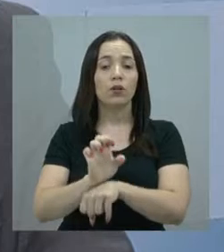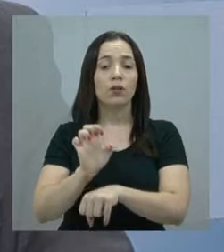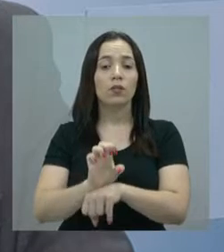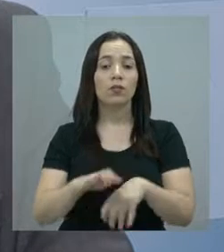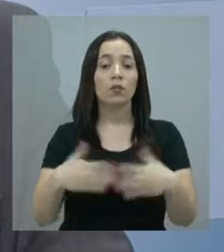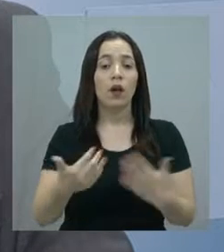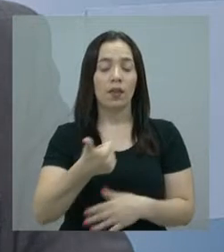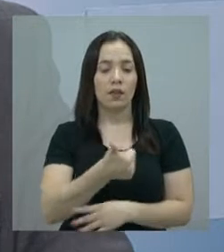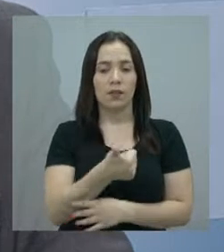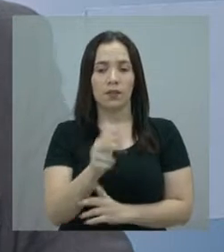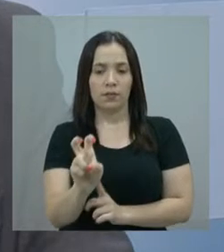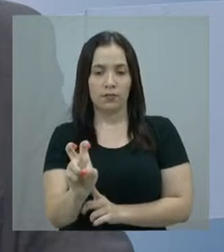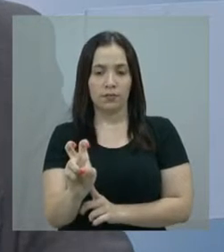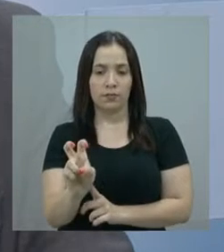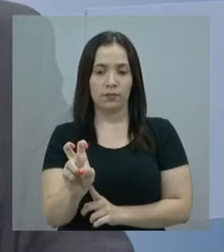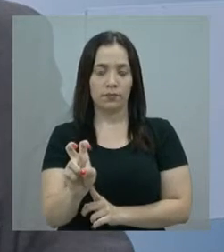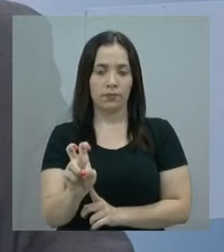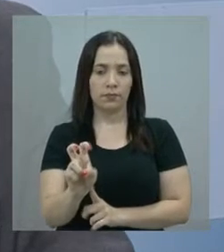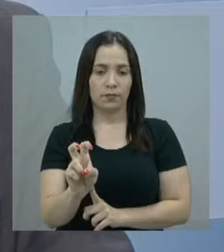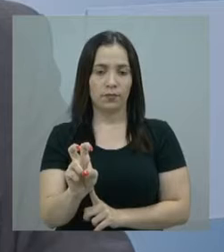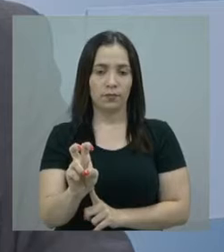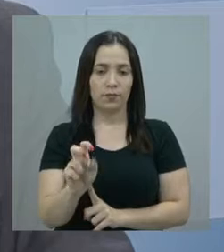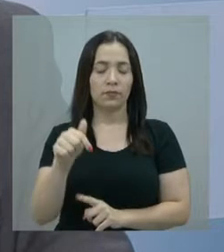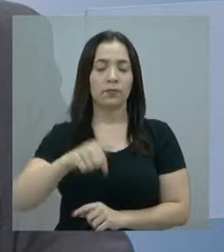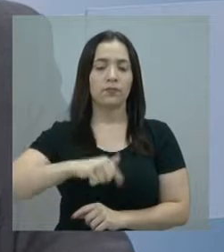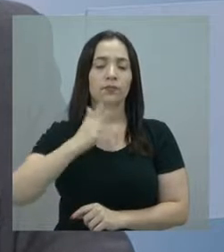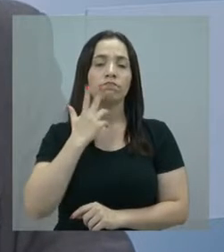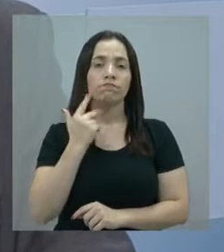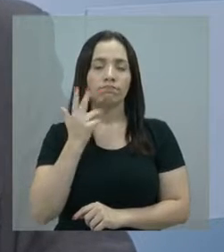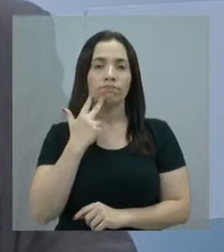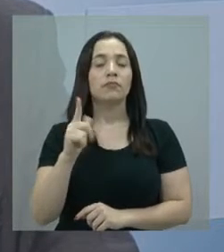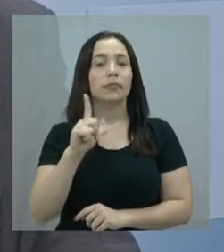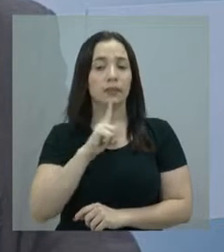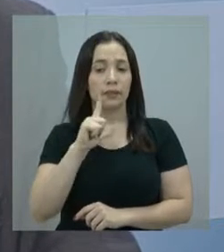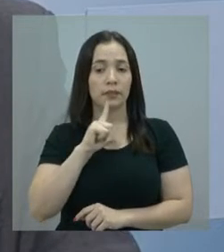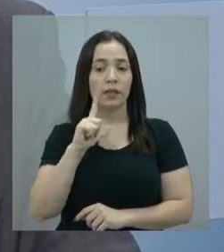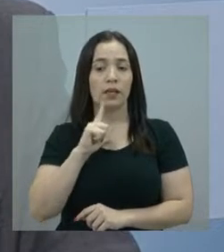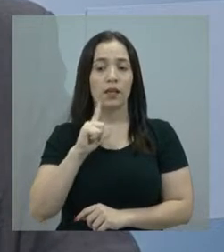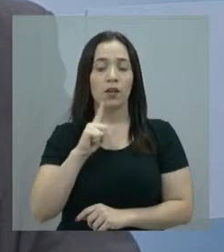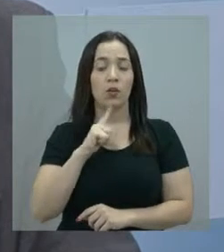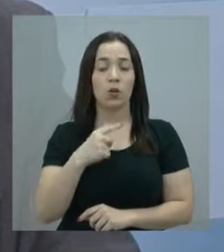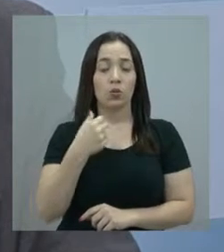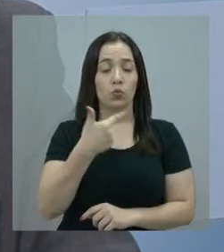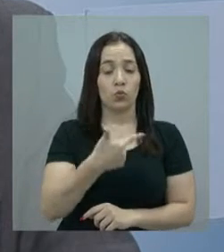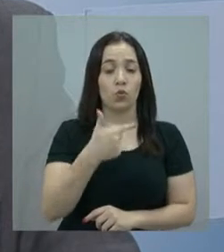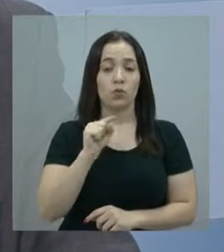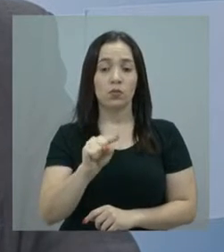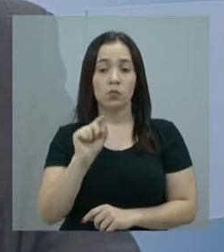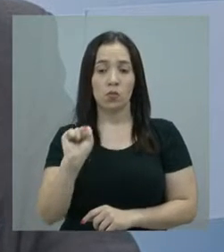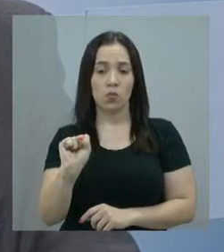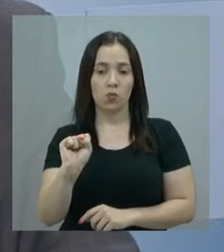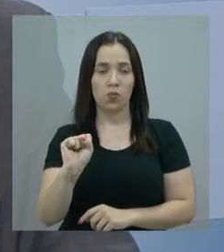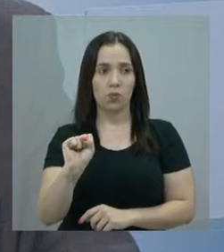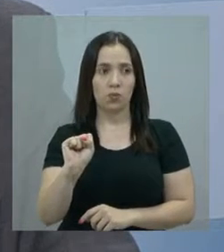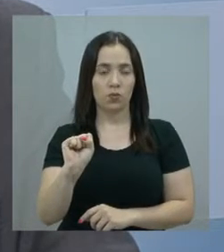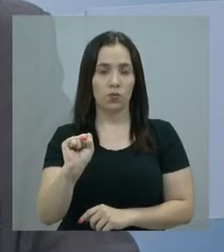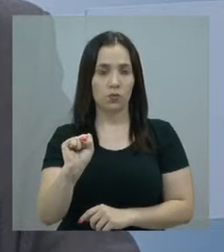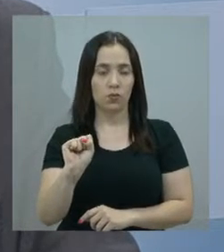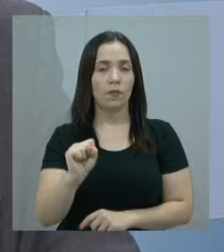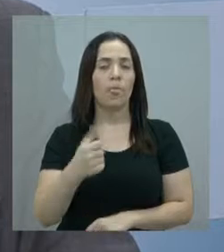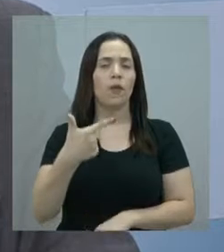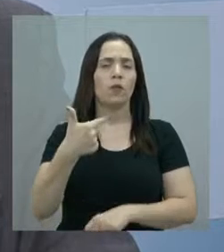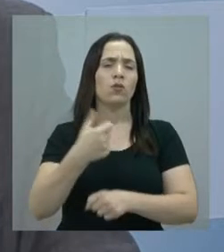era a 15ª. Pois é, eu estava procurando. O Ceará tinha uma pontuação de 2,8. 2,8, exatamente. Né? 12